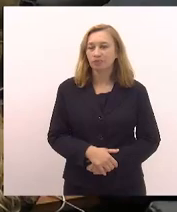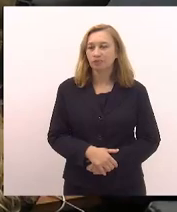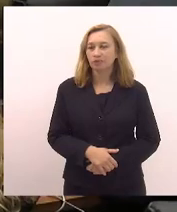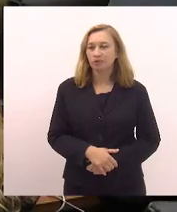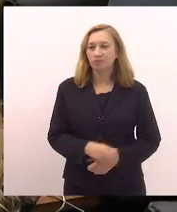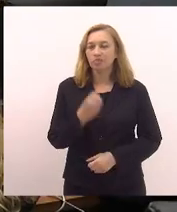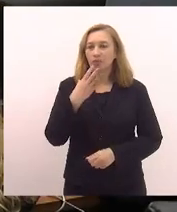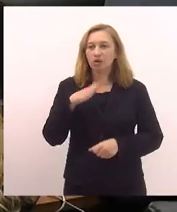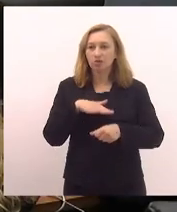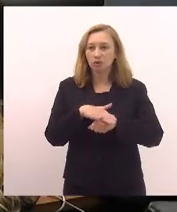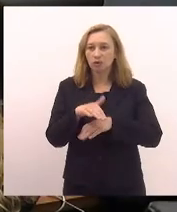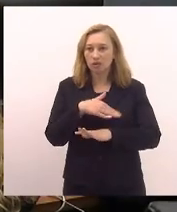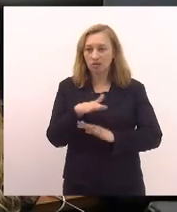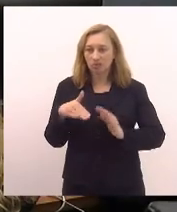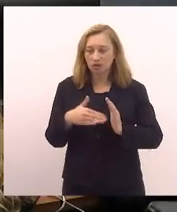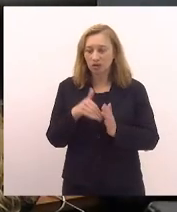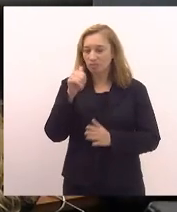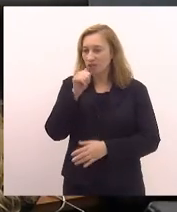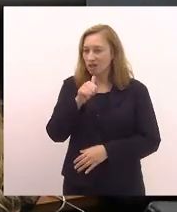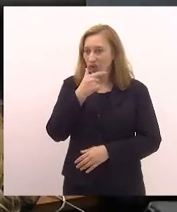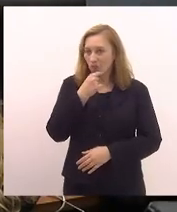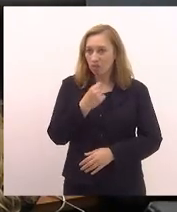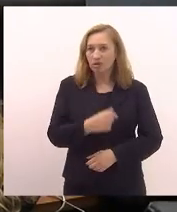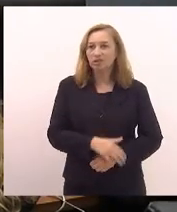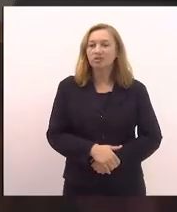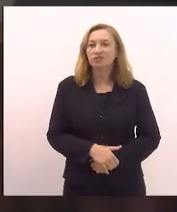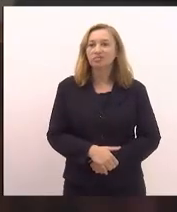Boa noite a todas e a todos.